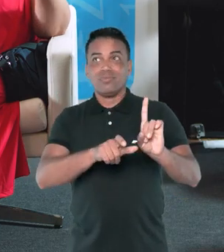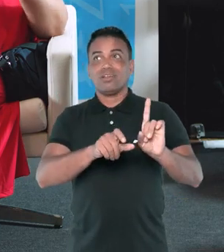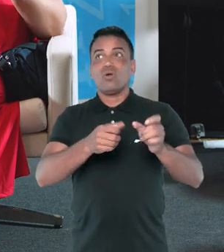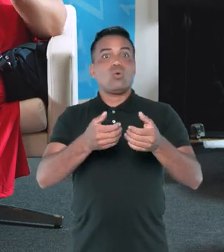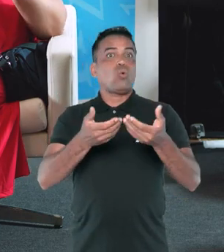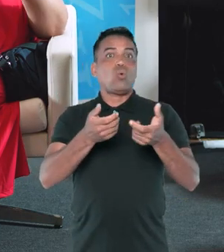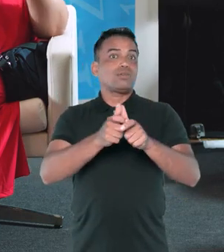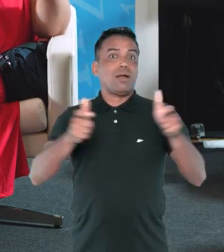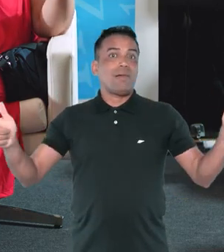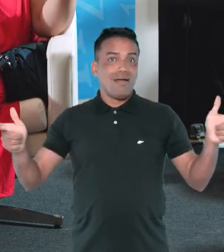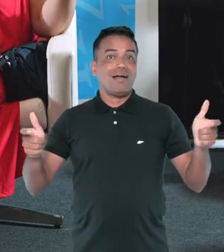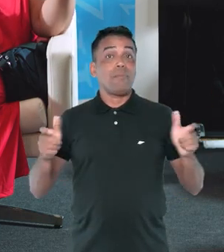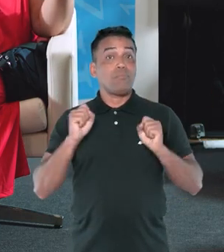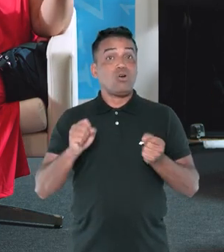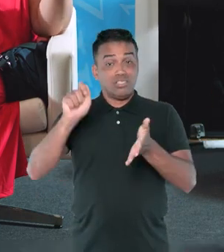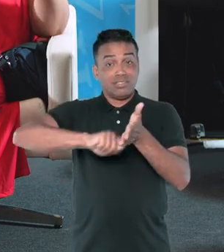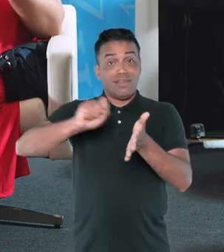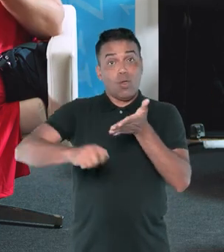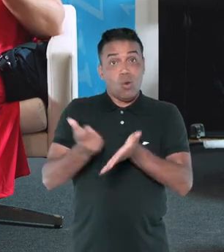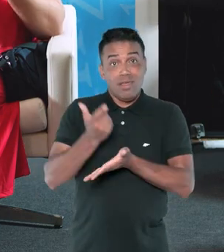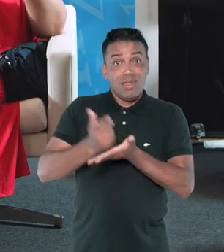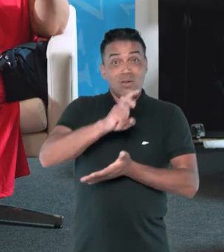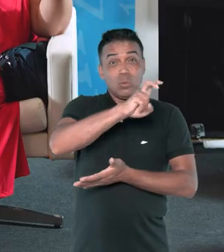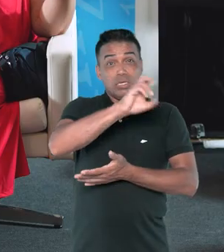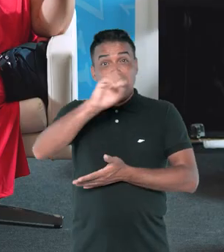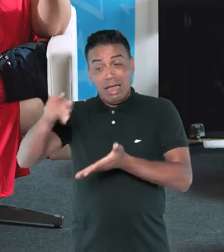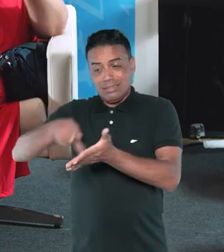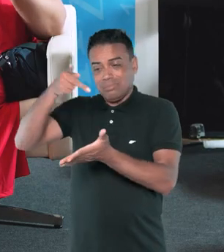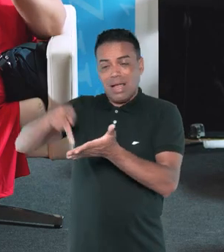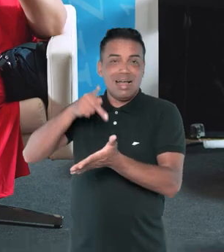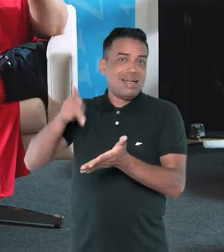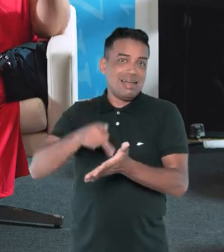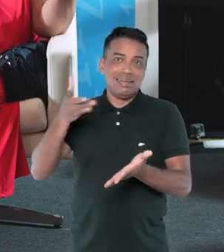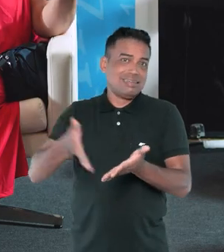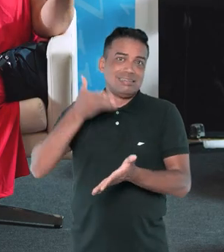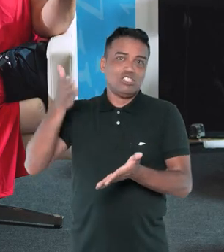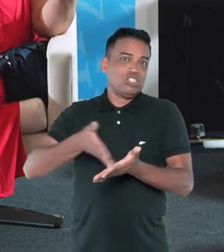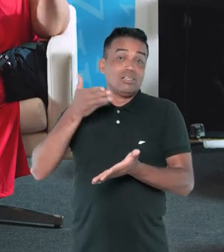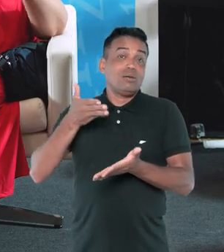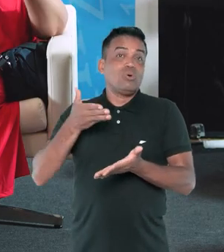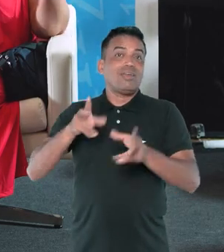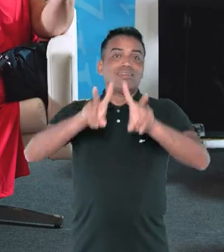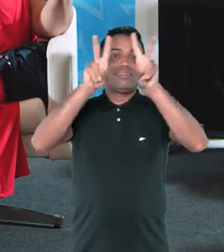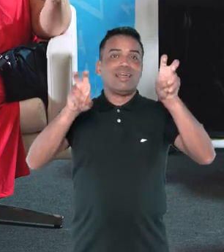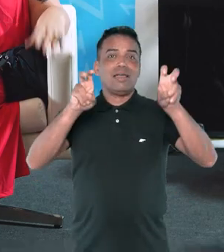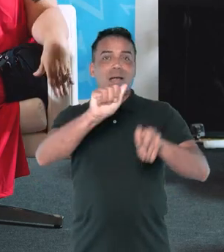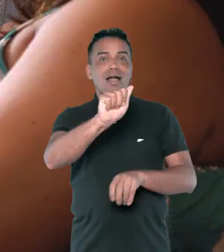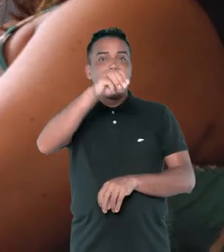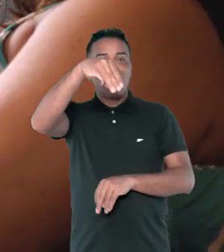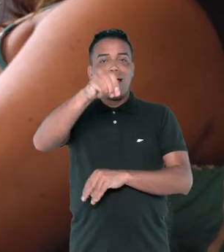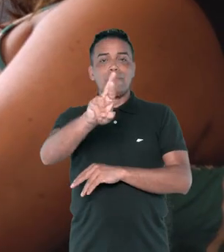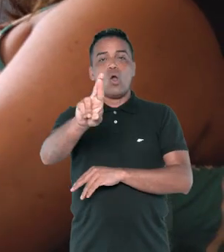ampliar. Você pode fazer um livro de 500 páginas com isso, você pode fazer um livro resumido, e é um livro, sobretudo, sobre o amor, sobre várias histórias de